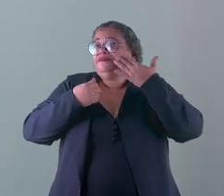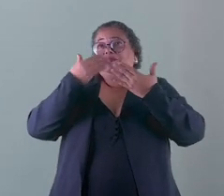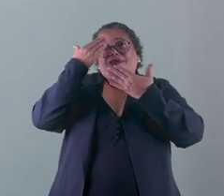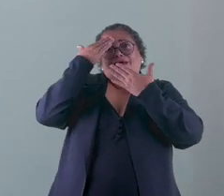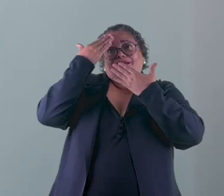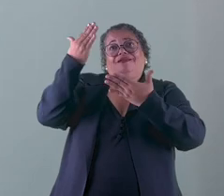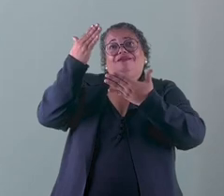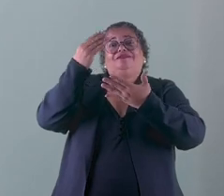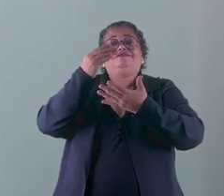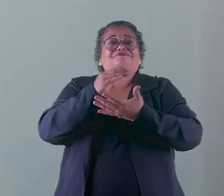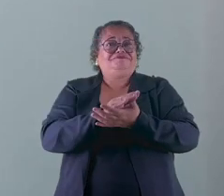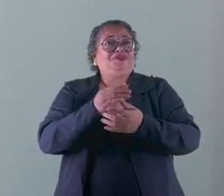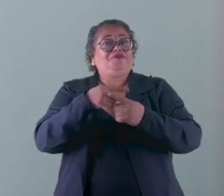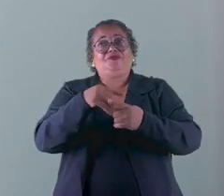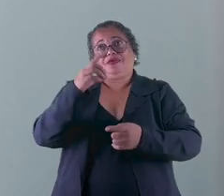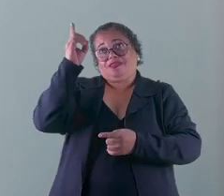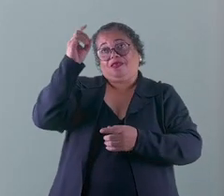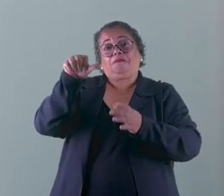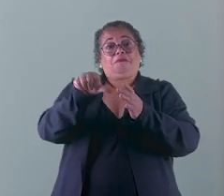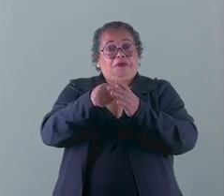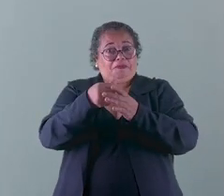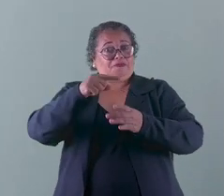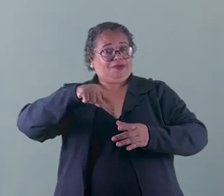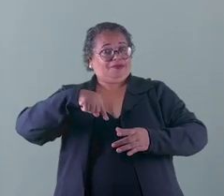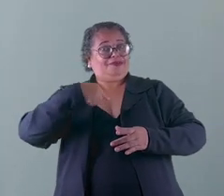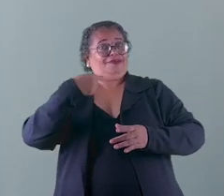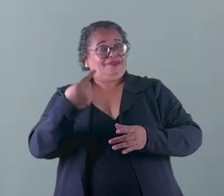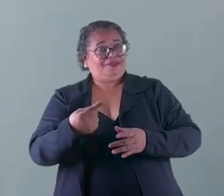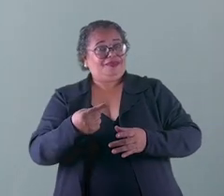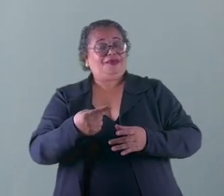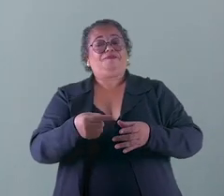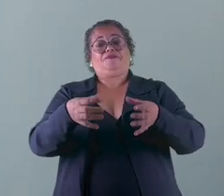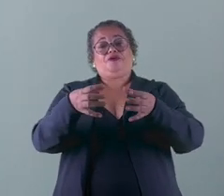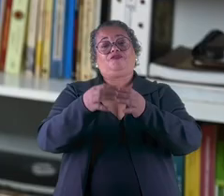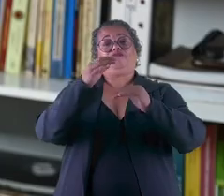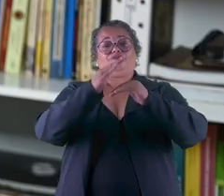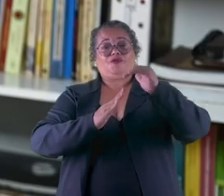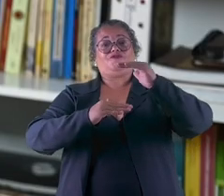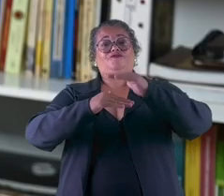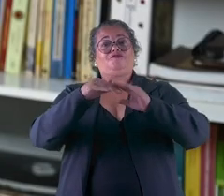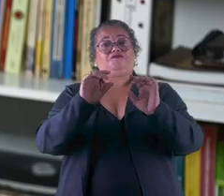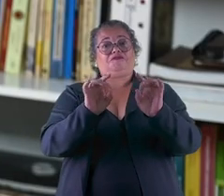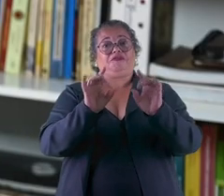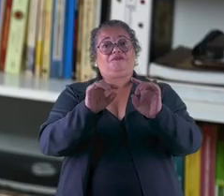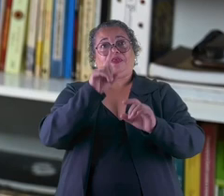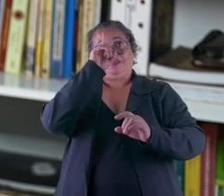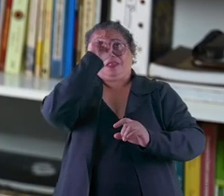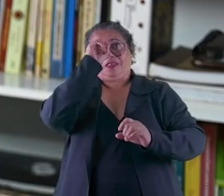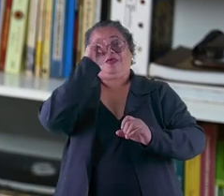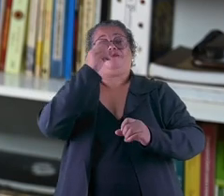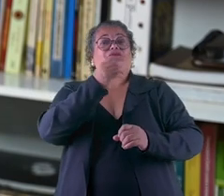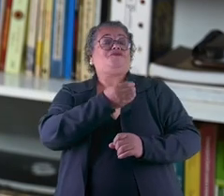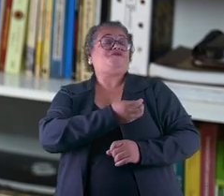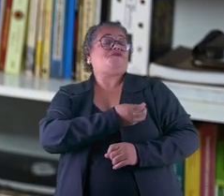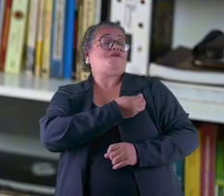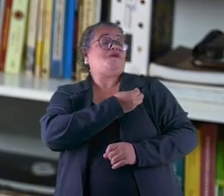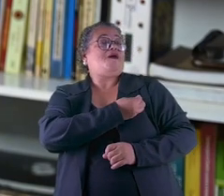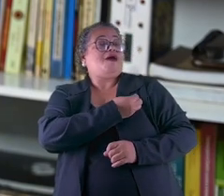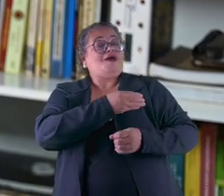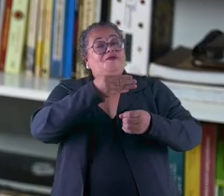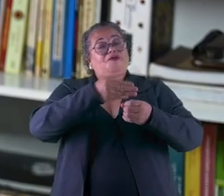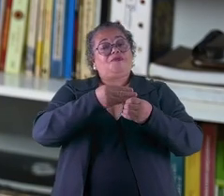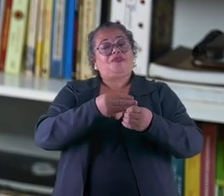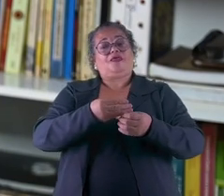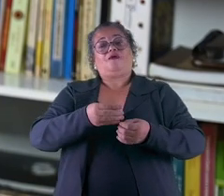a gente tem um agradecimento muito grande por Deus, primeiramente, e pelos profissionais que estão lá, que dão a